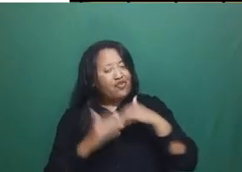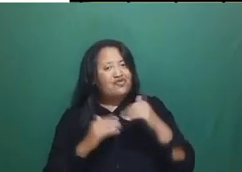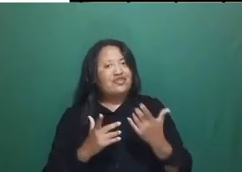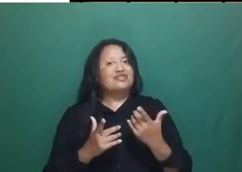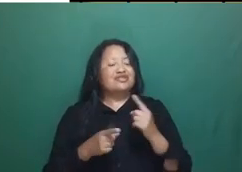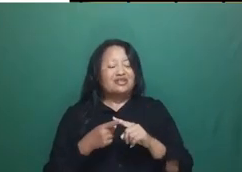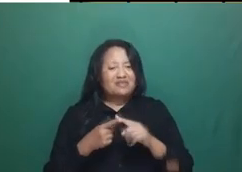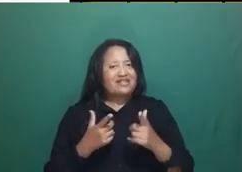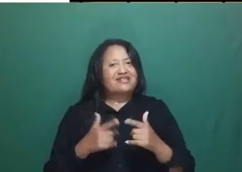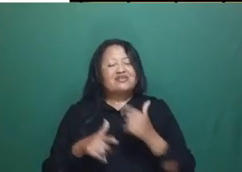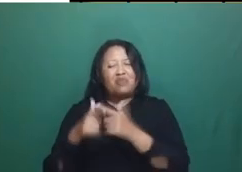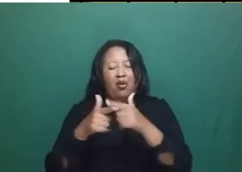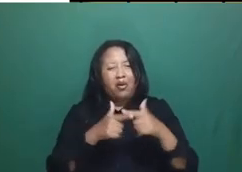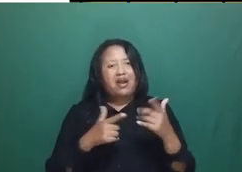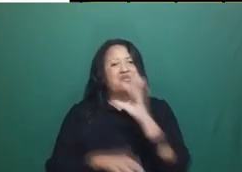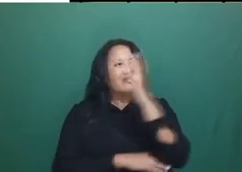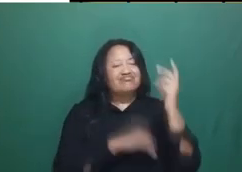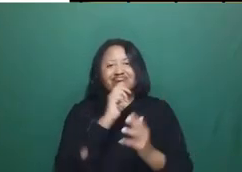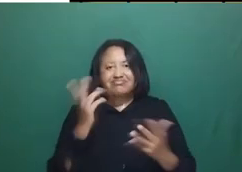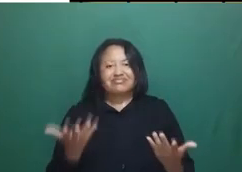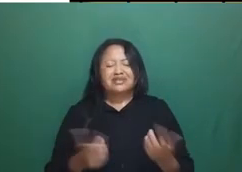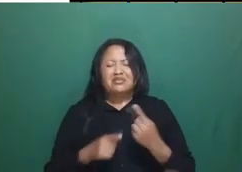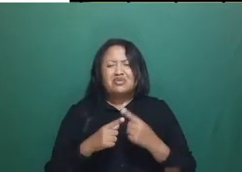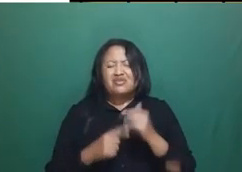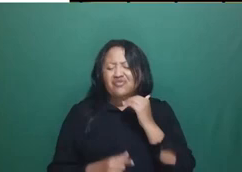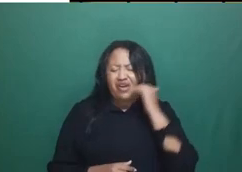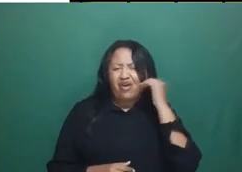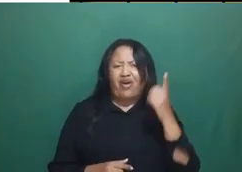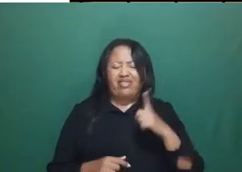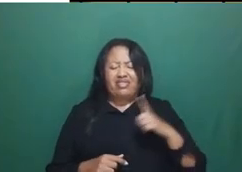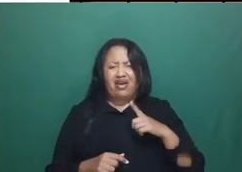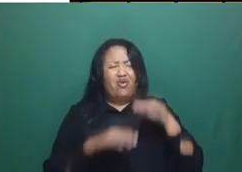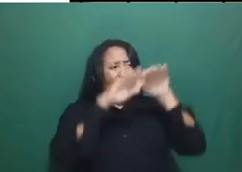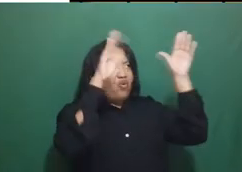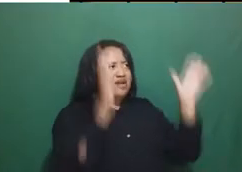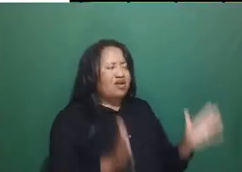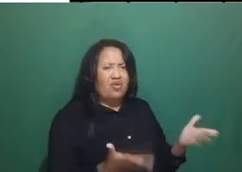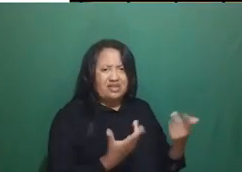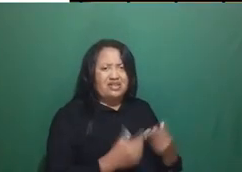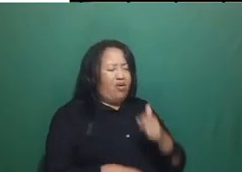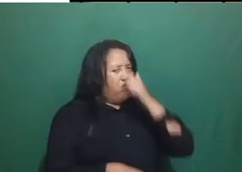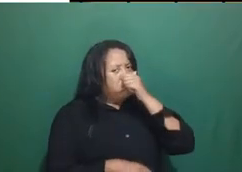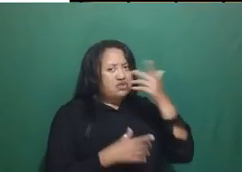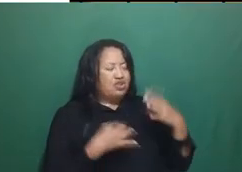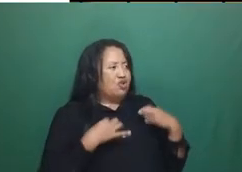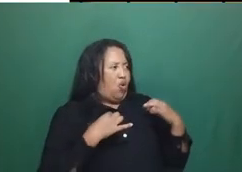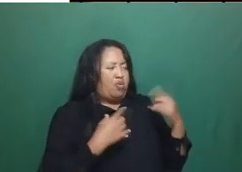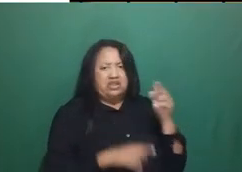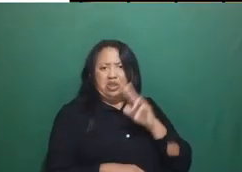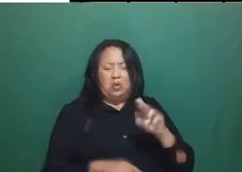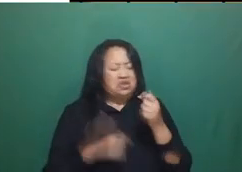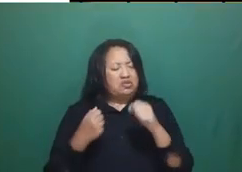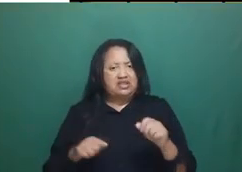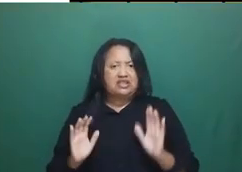né nesse dano causado no meio ambiente Por que que não dá vergonha a gente tem um armário um guarda-roupa cheio de roupa que a gente nem usa